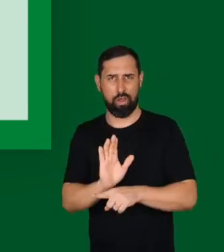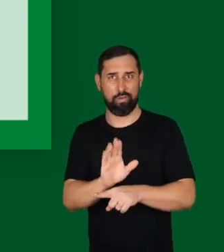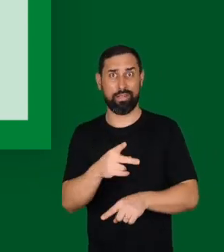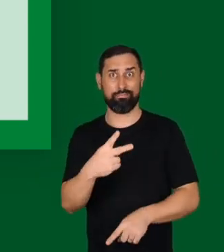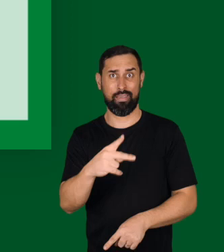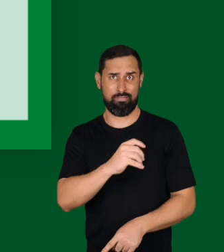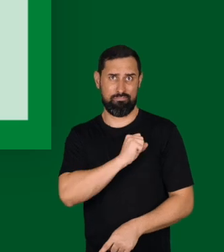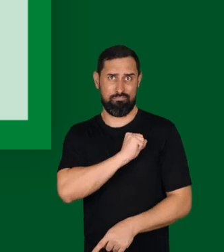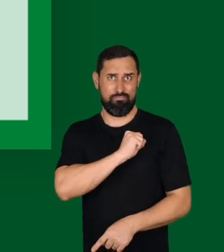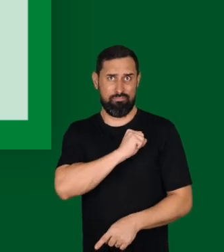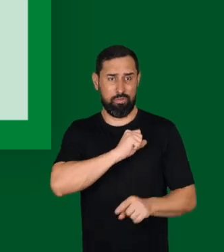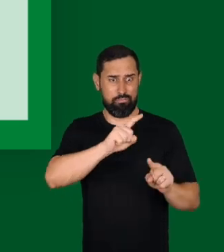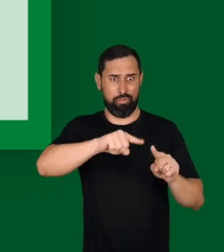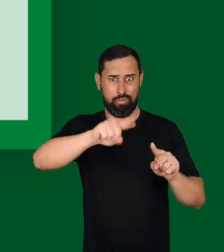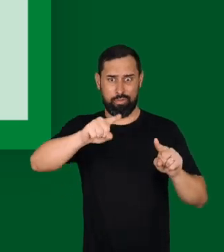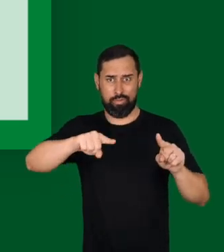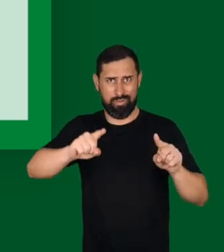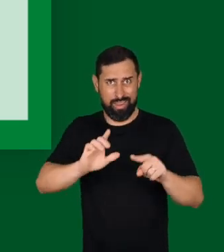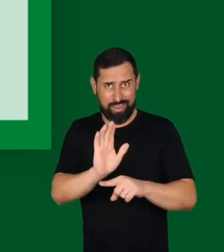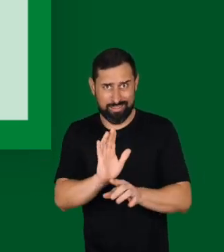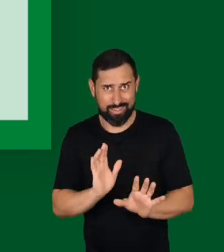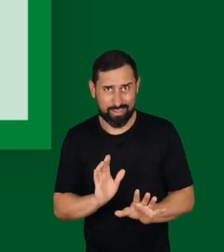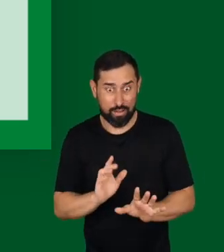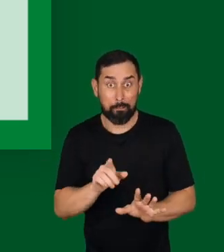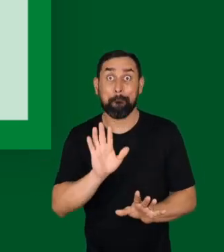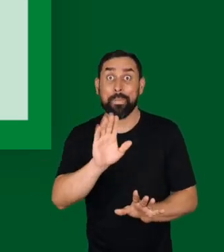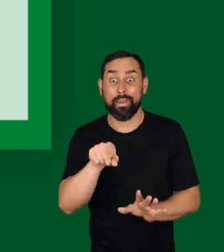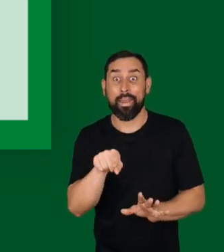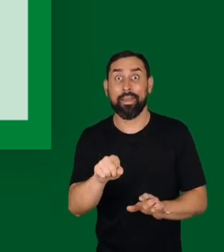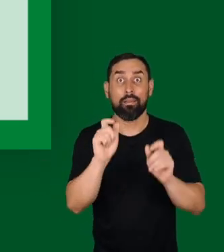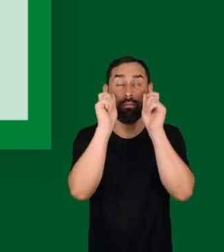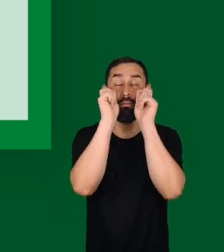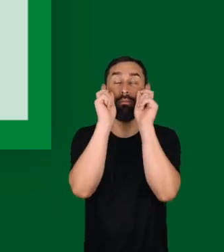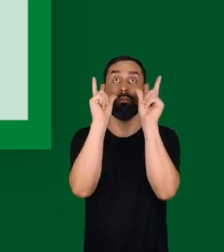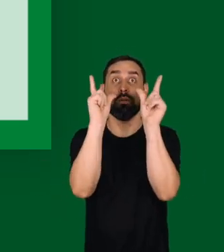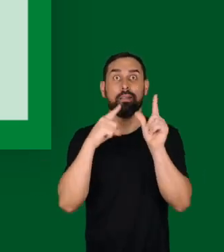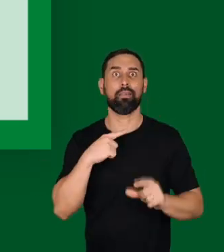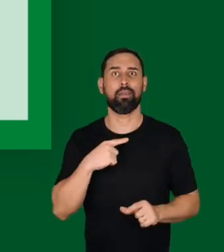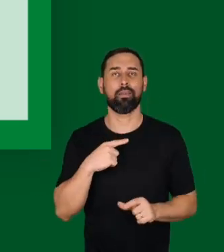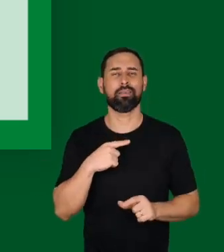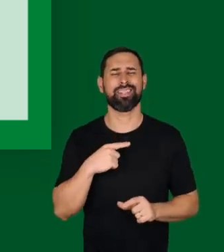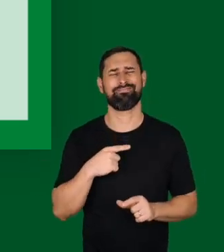colocar o marca-passo, ou você vai fazer algum estímulo numa